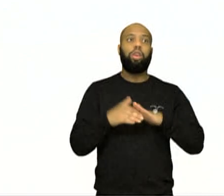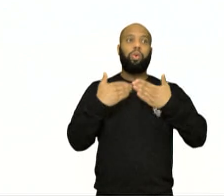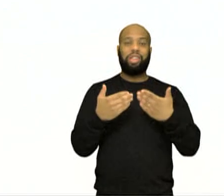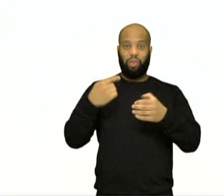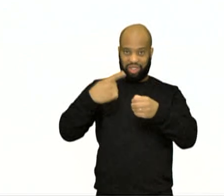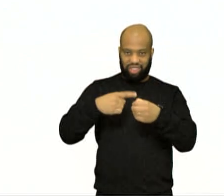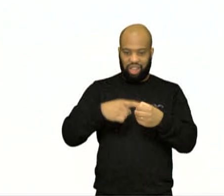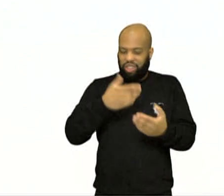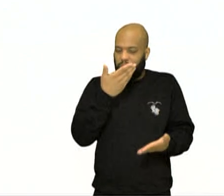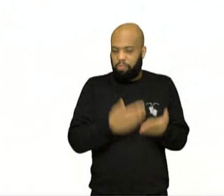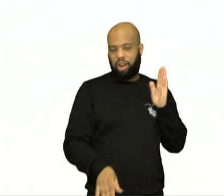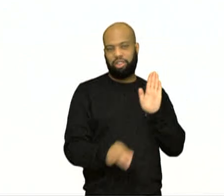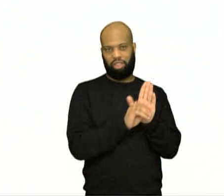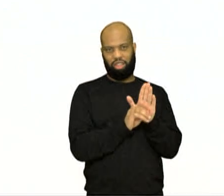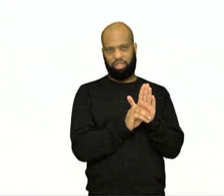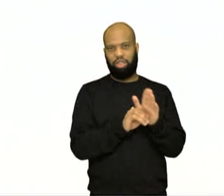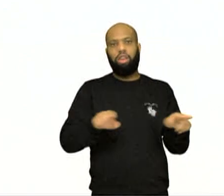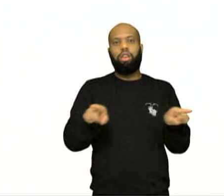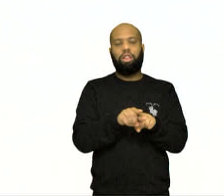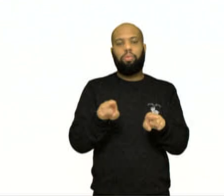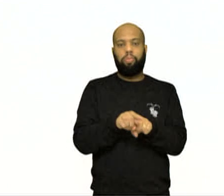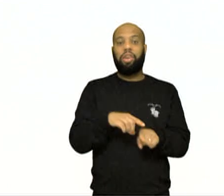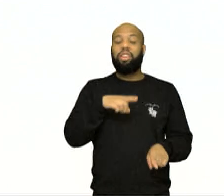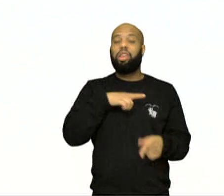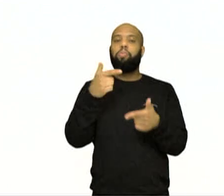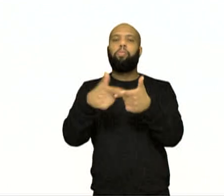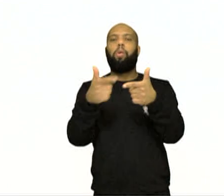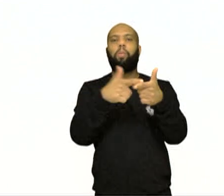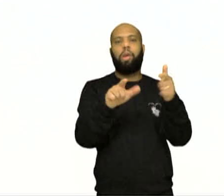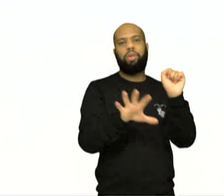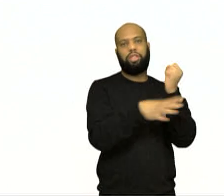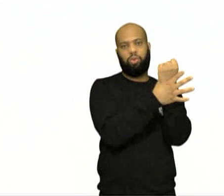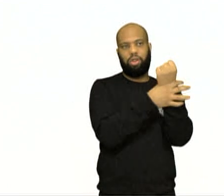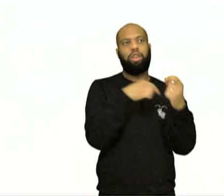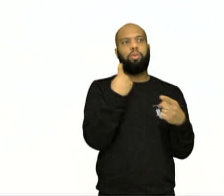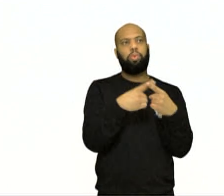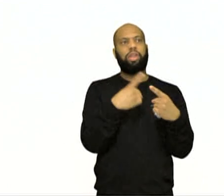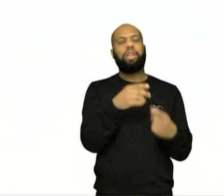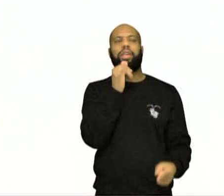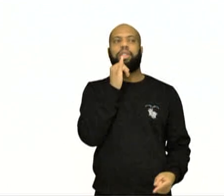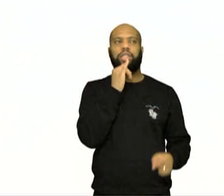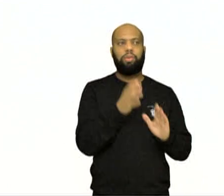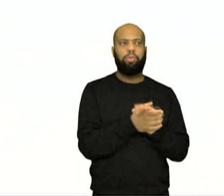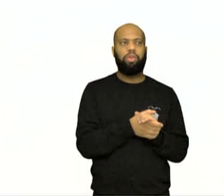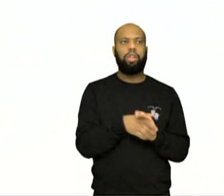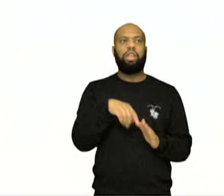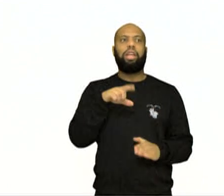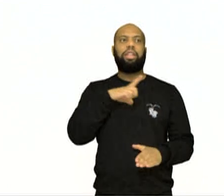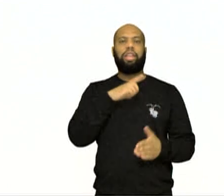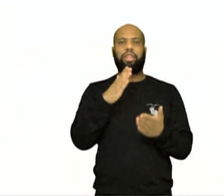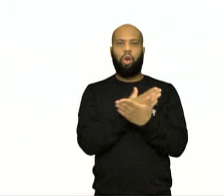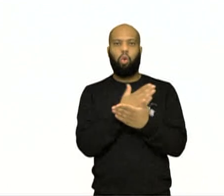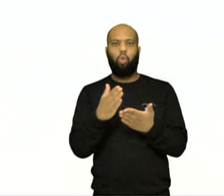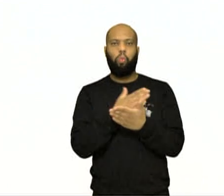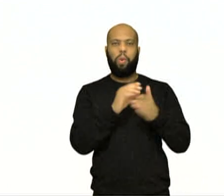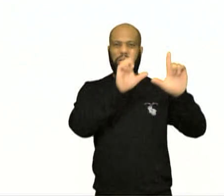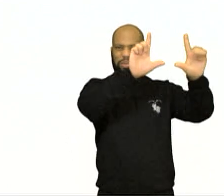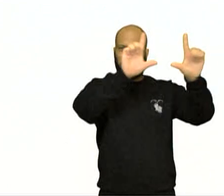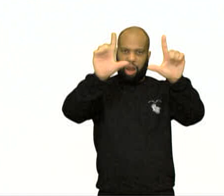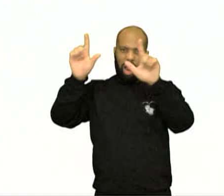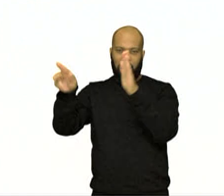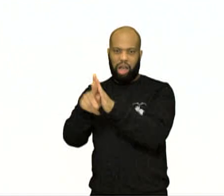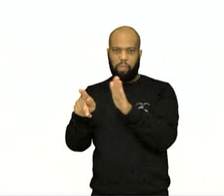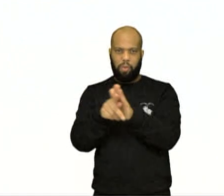das cidades, compromete a segurança dos cidadãos ao prejudicar, por exemplo, a sinalização de trânsito,